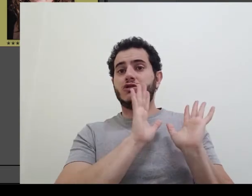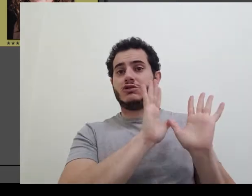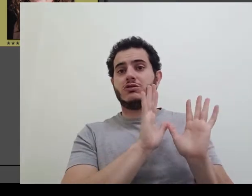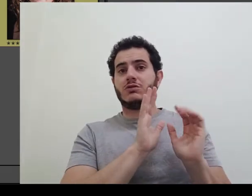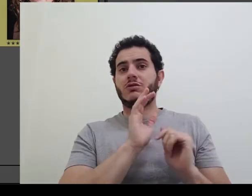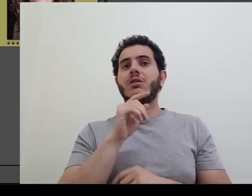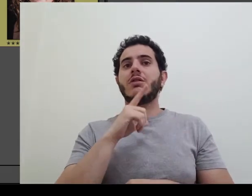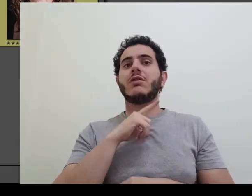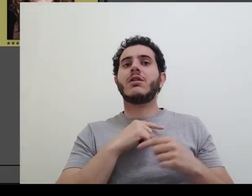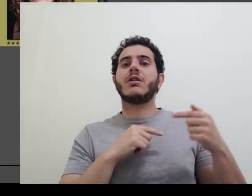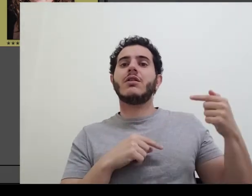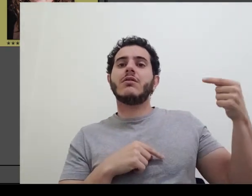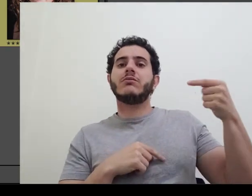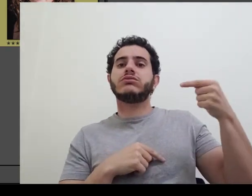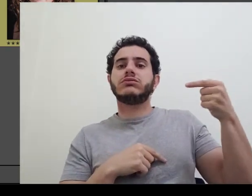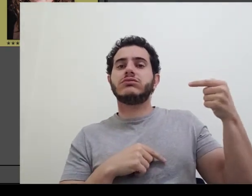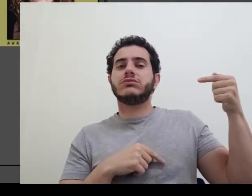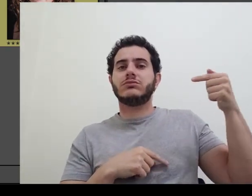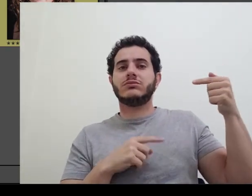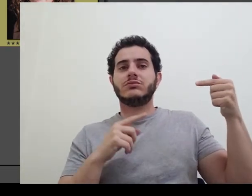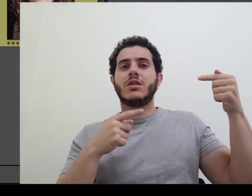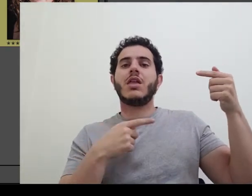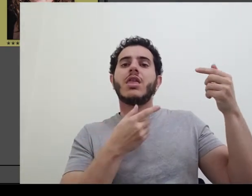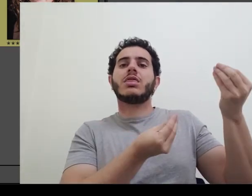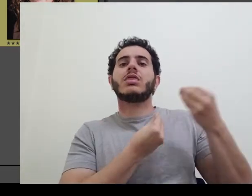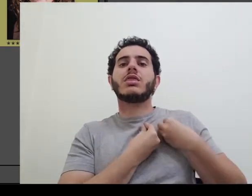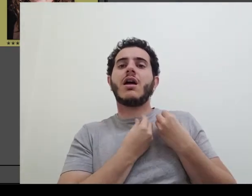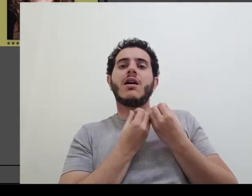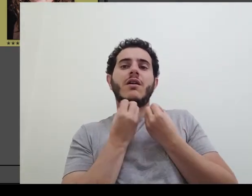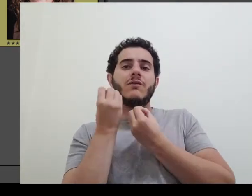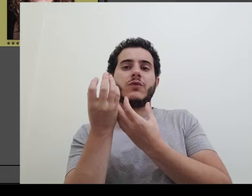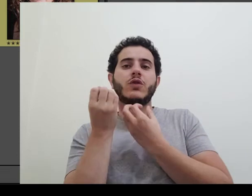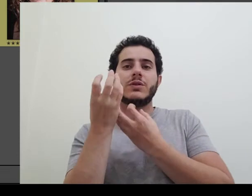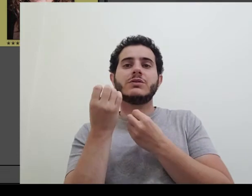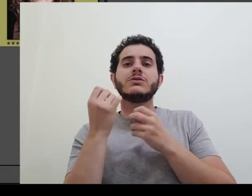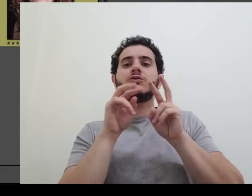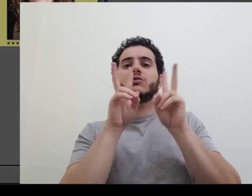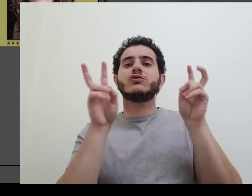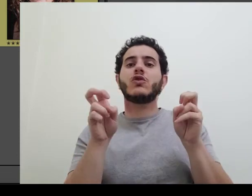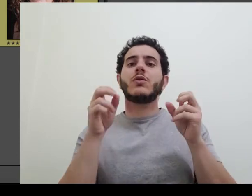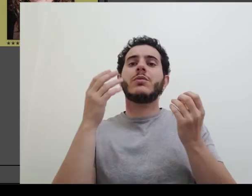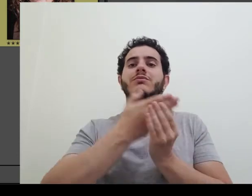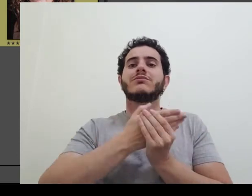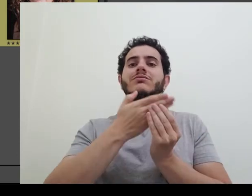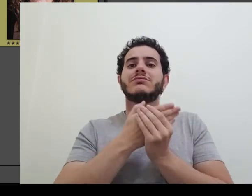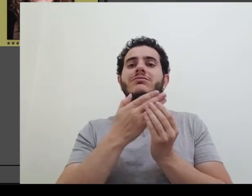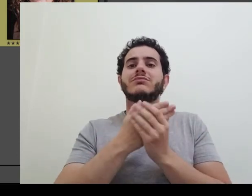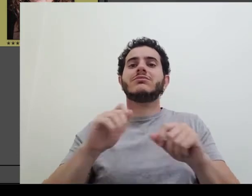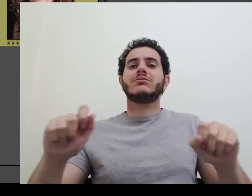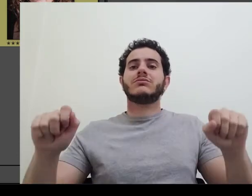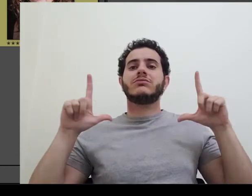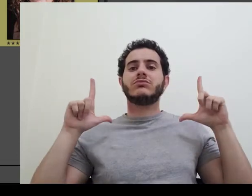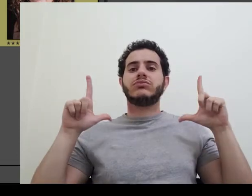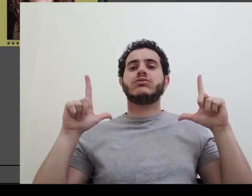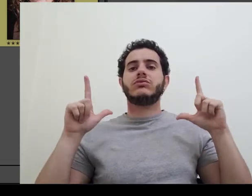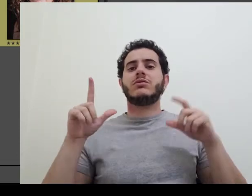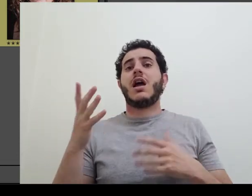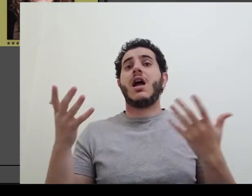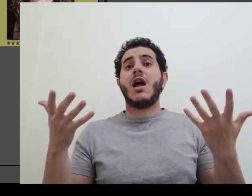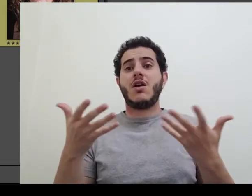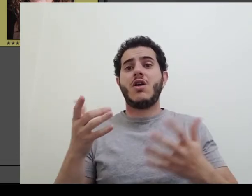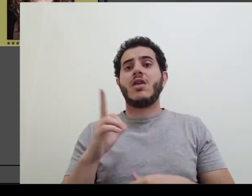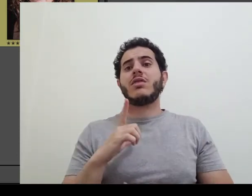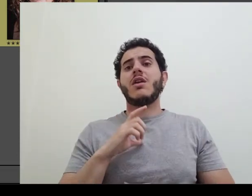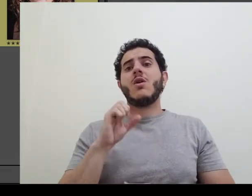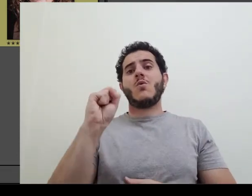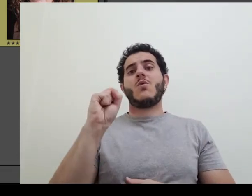aberto. E embaixo eu tenho a abinha catálogo, que ele dá informações de todo esse arquivo do Lightroom. Agora, ó, esse catálogo já está com